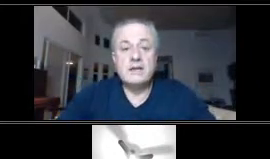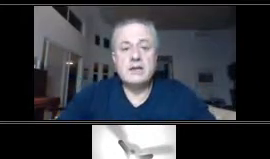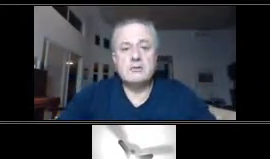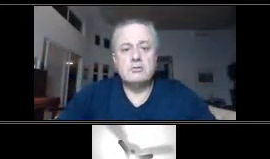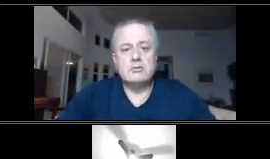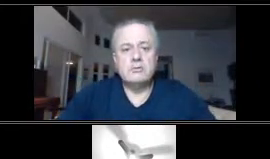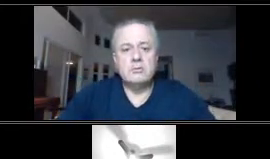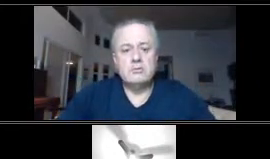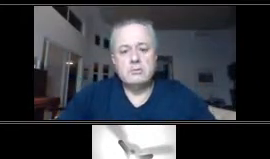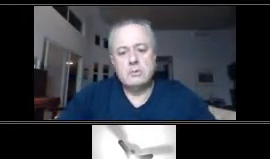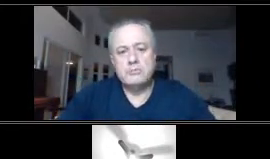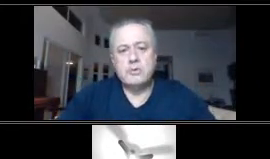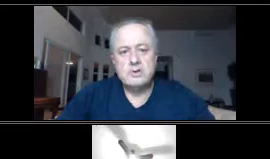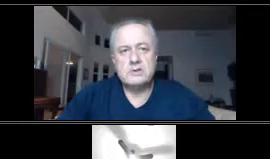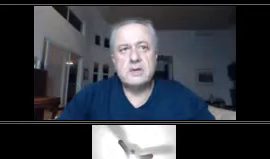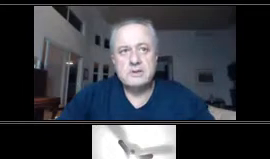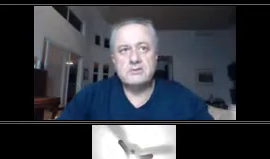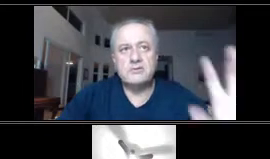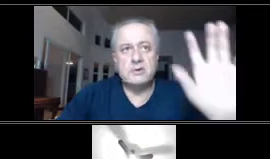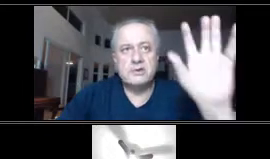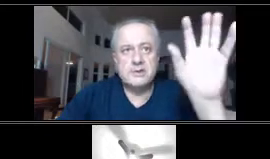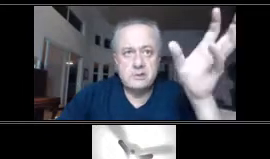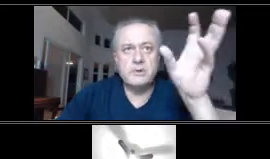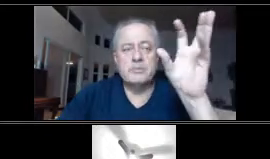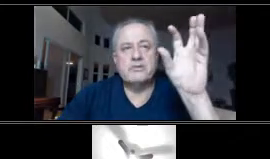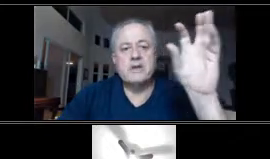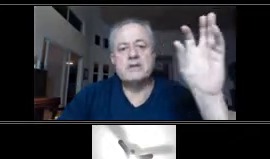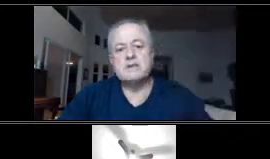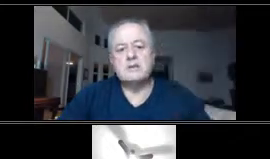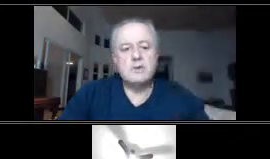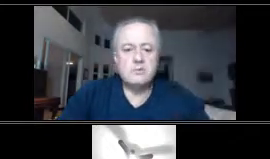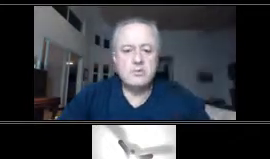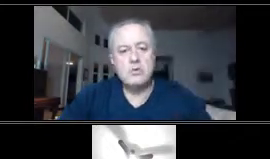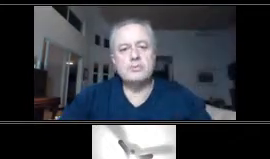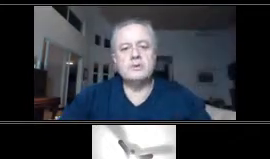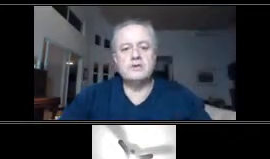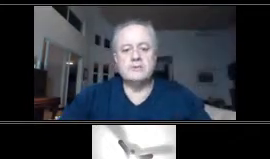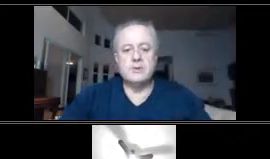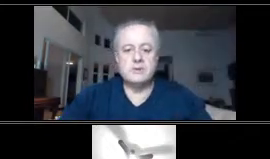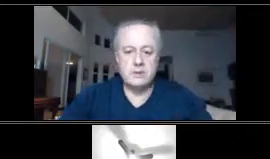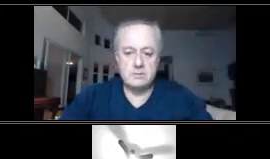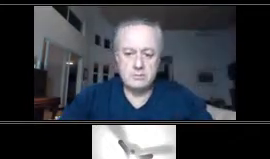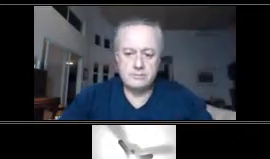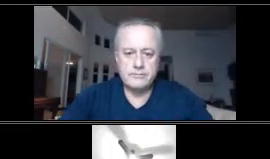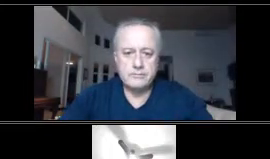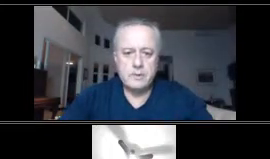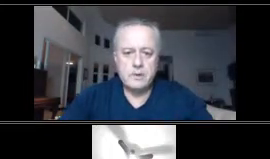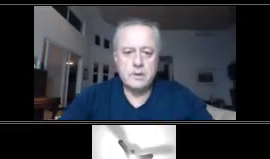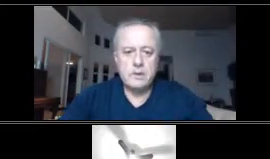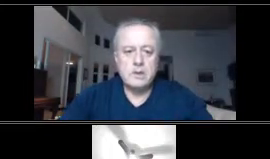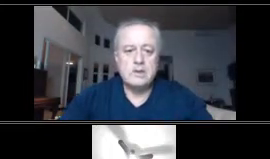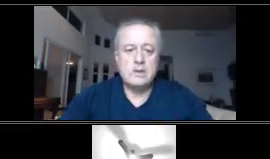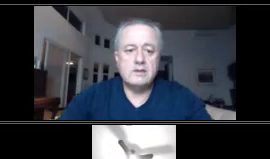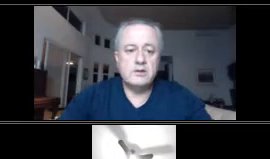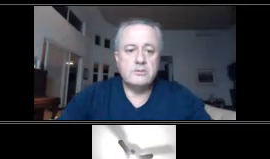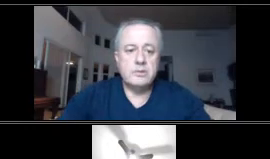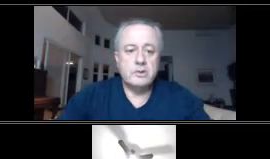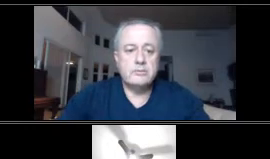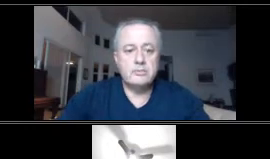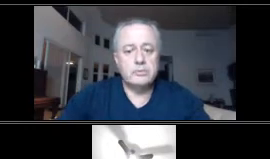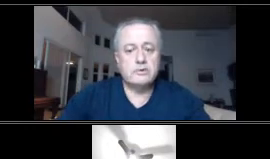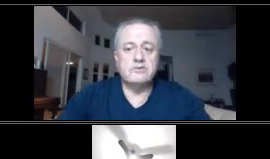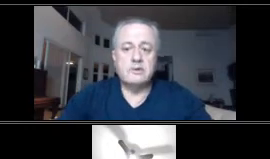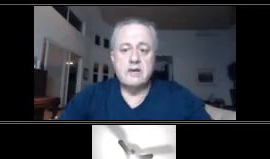não para quieto. Pode estar se esforçando para prestar atenção, mas o corpo está se mexendo. Em relação